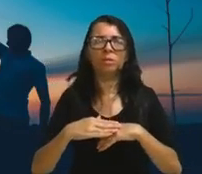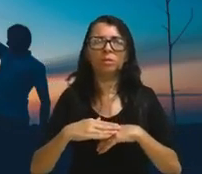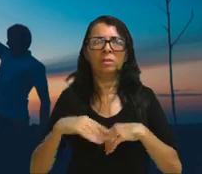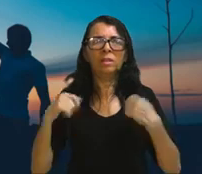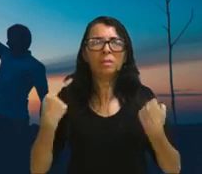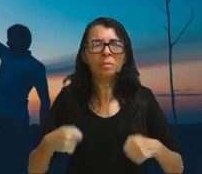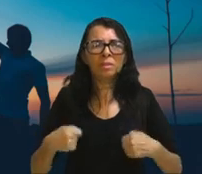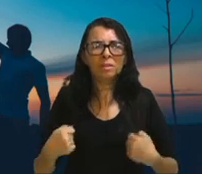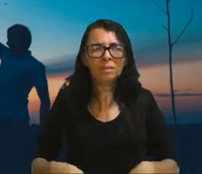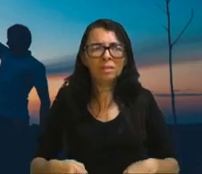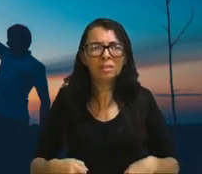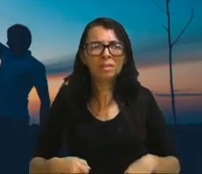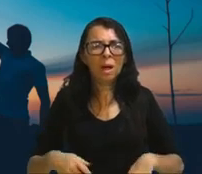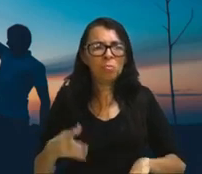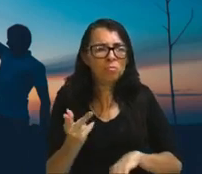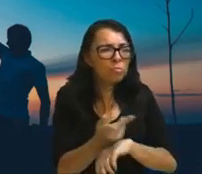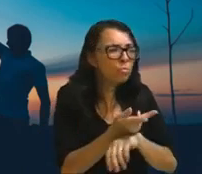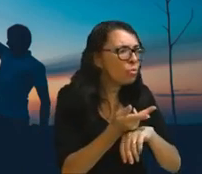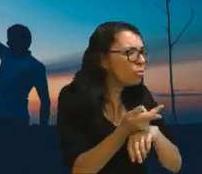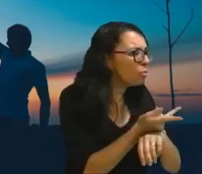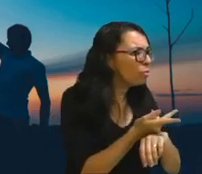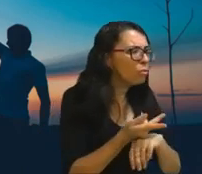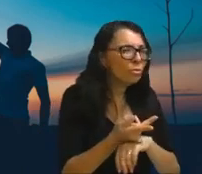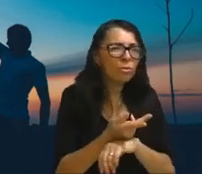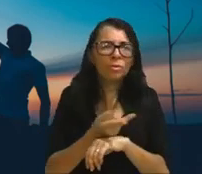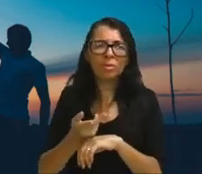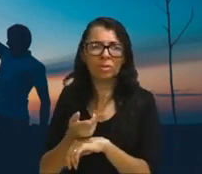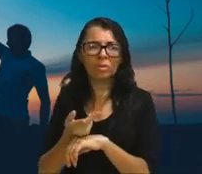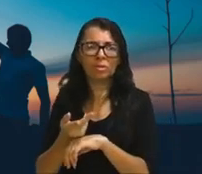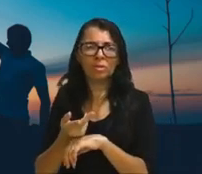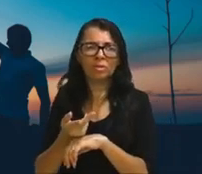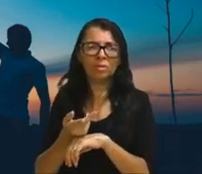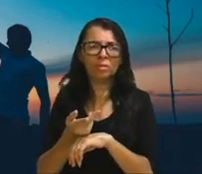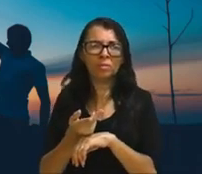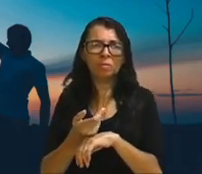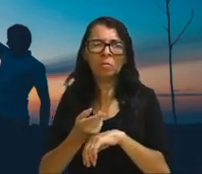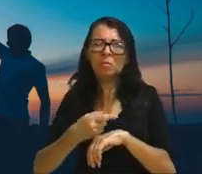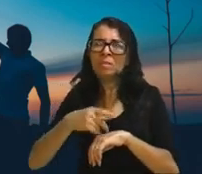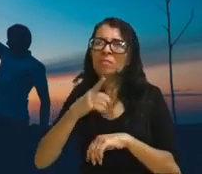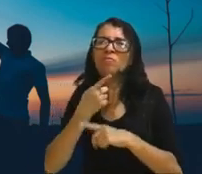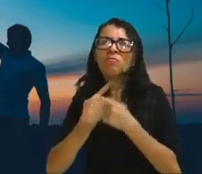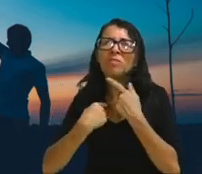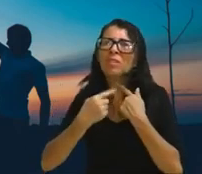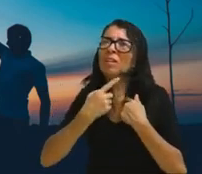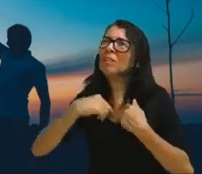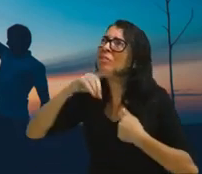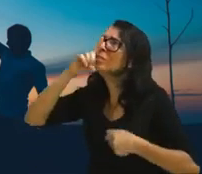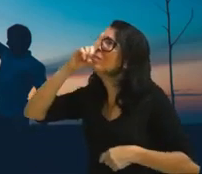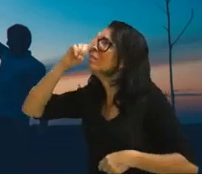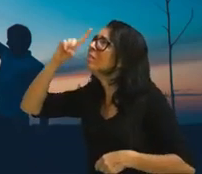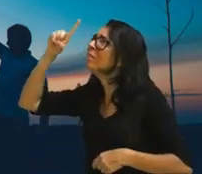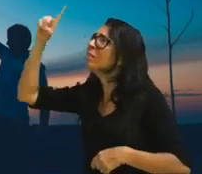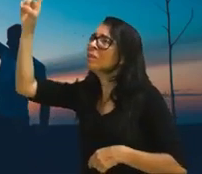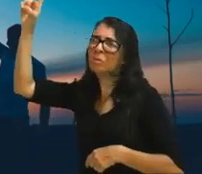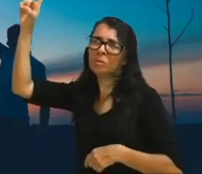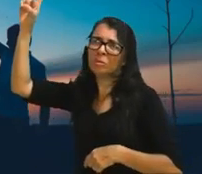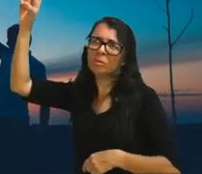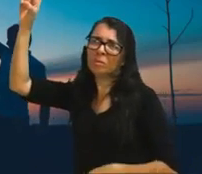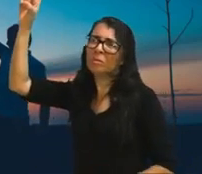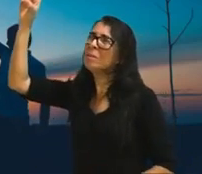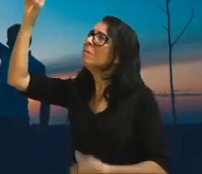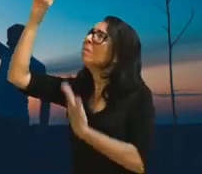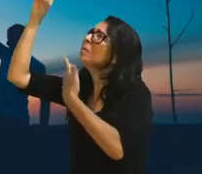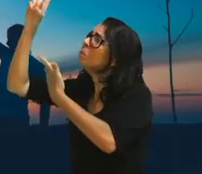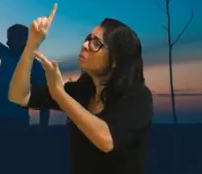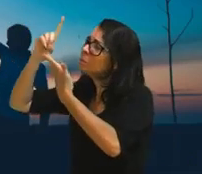lar. Assim como nós podemos ver a unidade de Deus Pai, Deus Filho e Deus Espírito Santo. Faça do